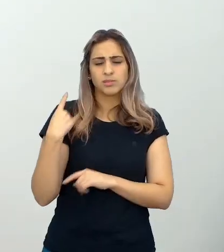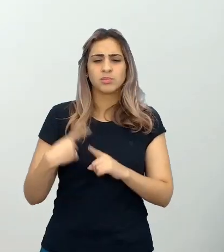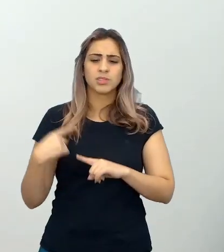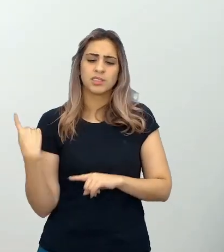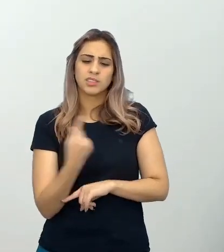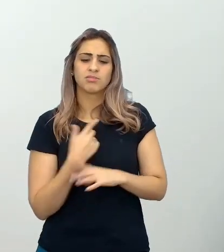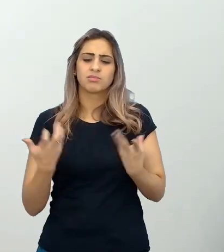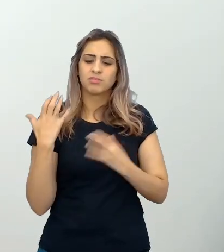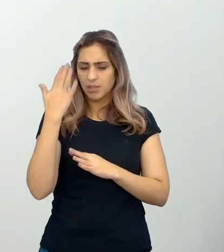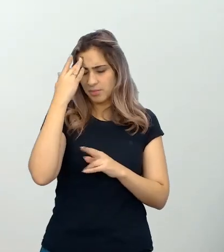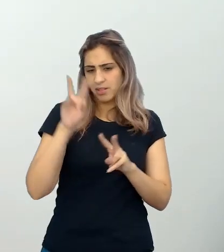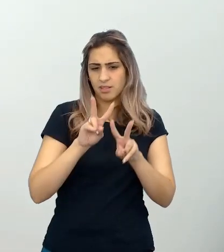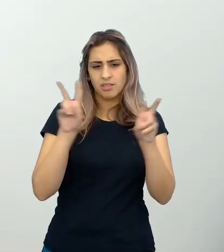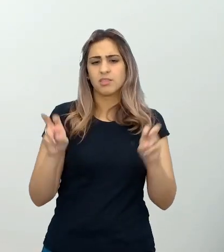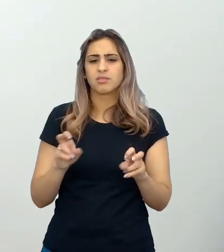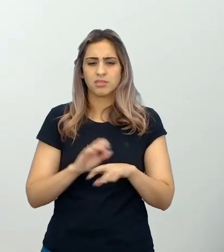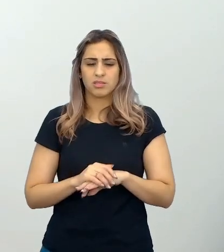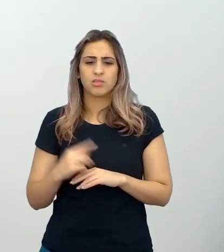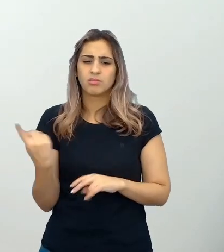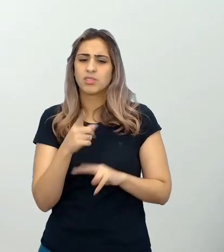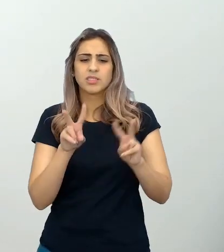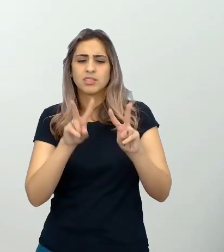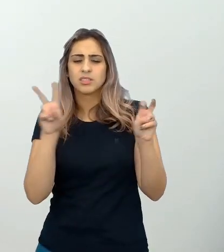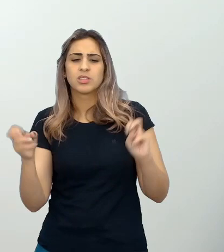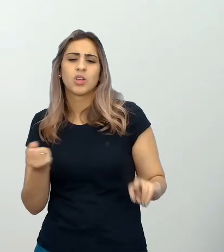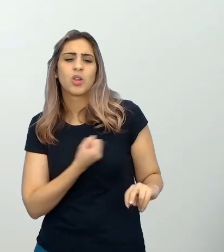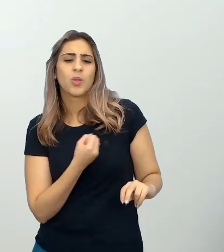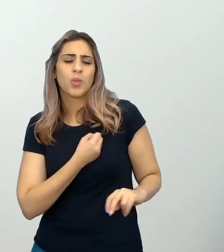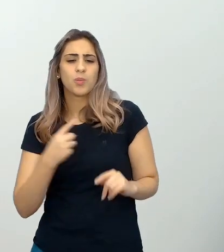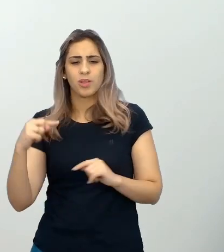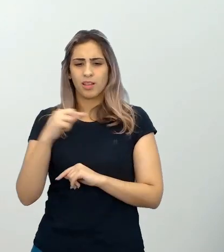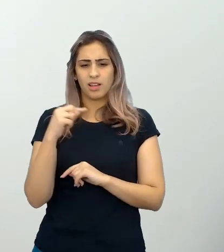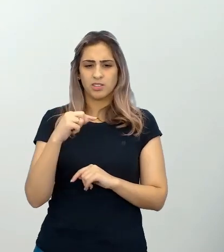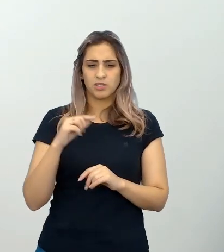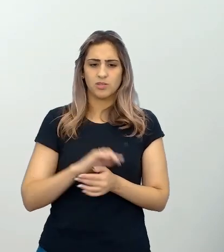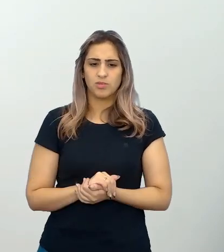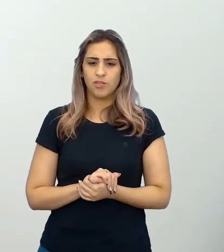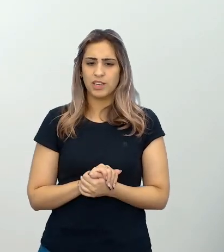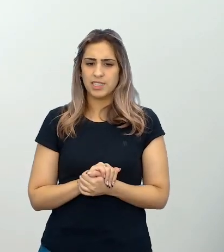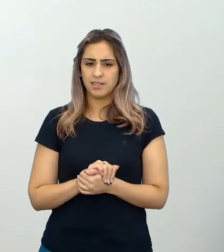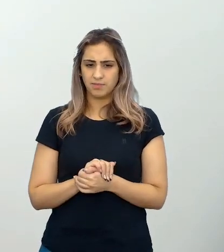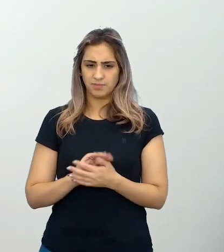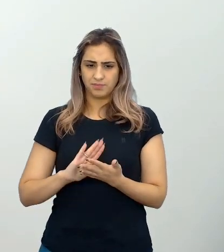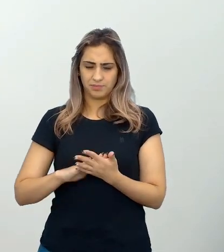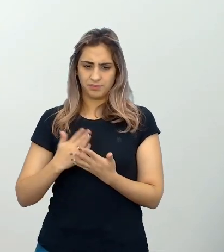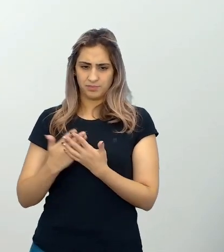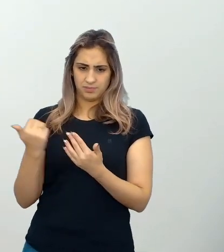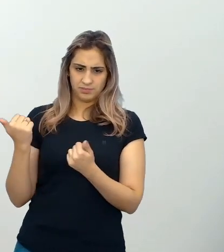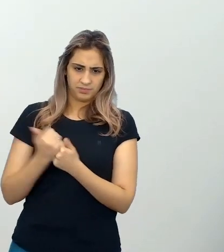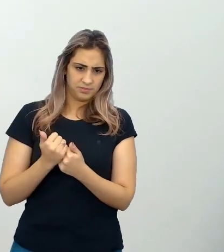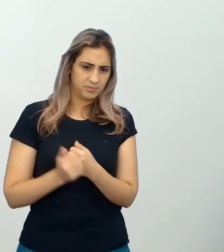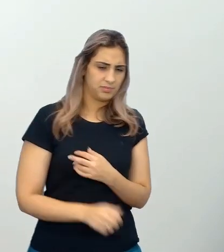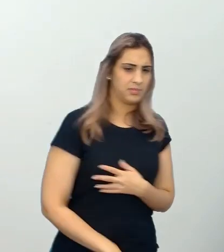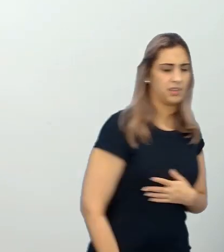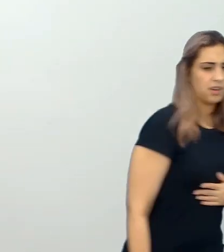gente quer saber essa questão, né? Onde que essa questão dos números negativos se encaixa? Eu li um artigo que dizia que em